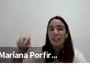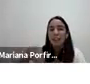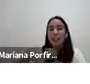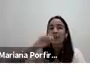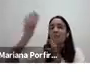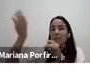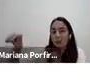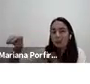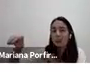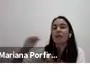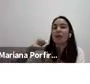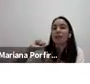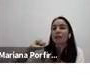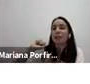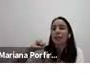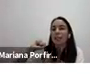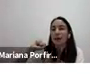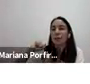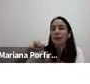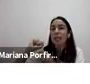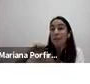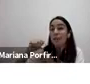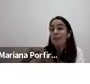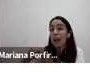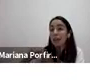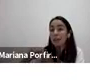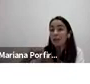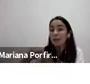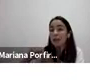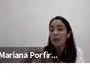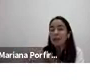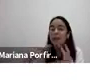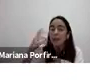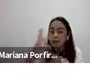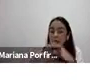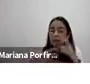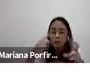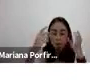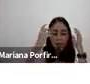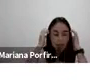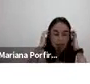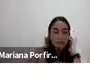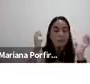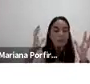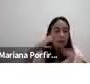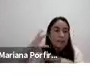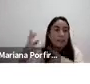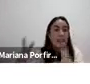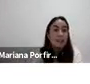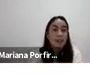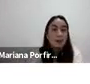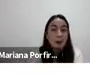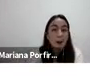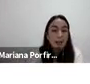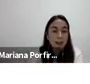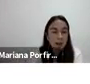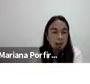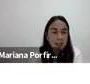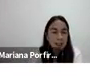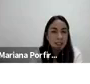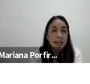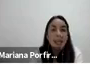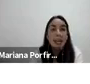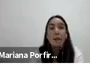a chuquinha, vai ficar na chuquinha, porque é mais fácil, né? Os movimentos mandibulares e musculares, eles são